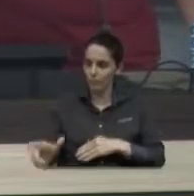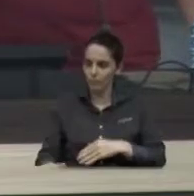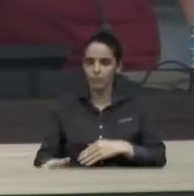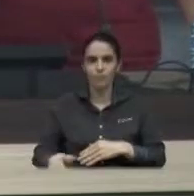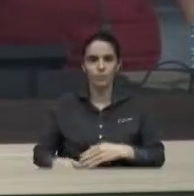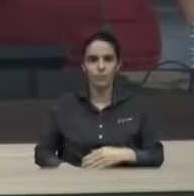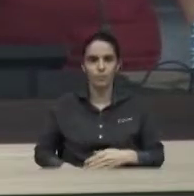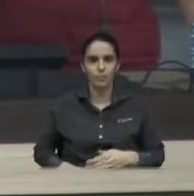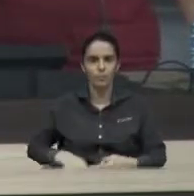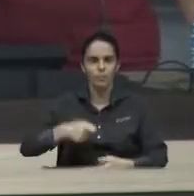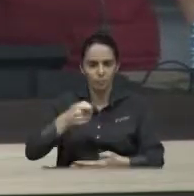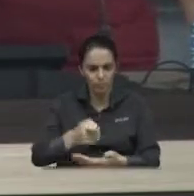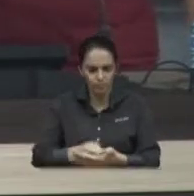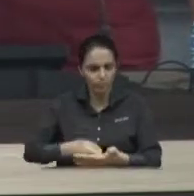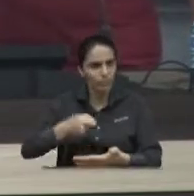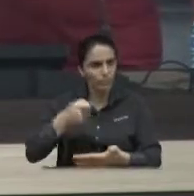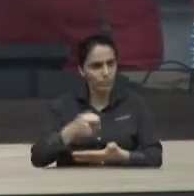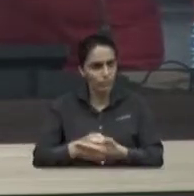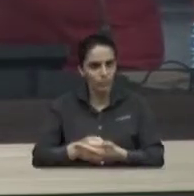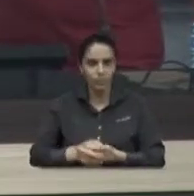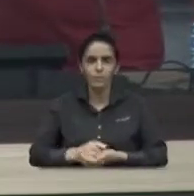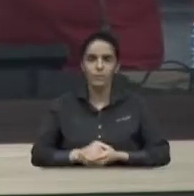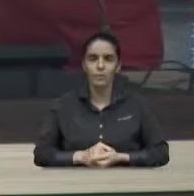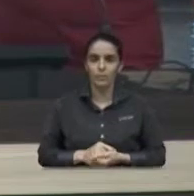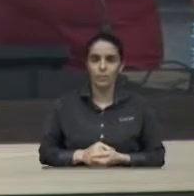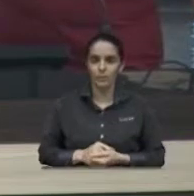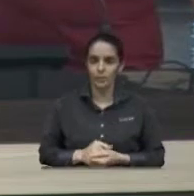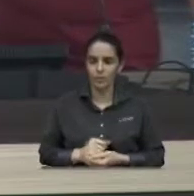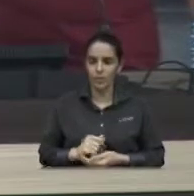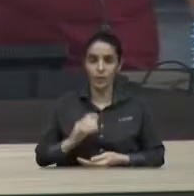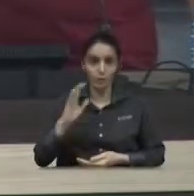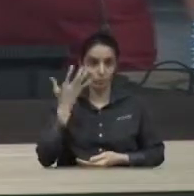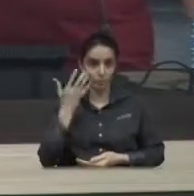ativa, que passou por uma fase muito difícil,